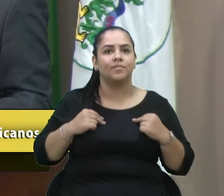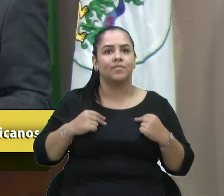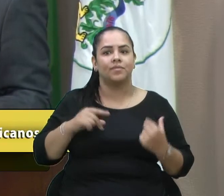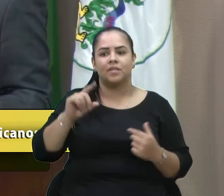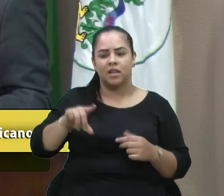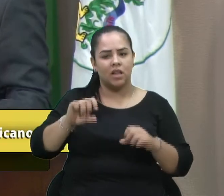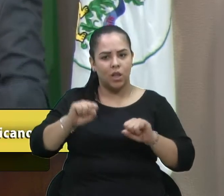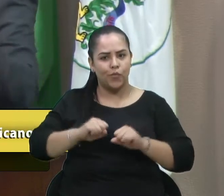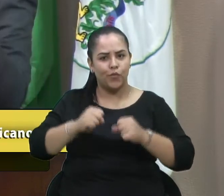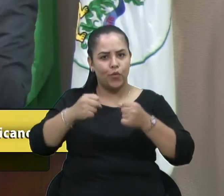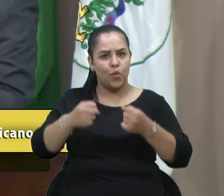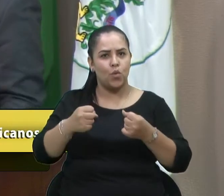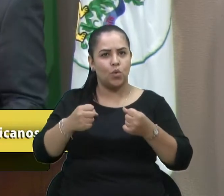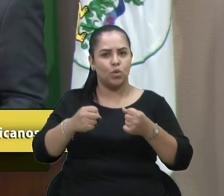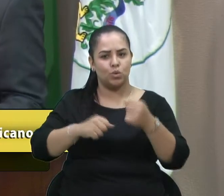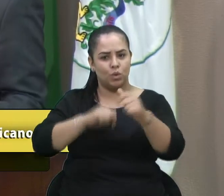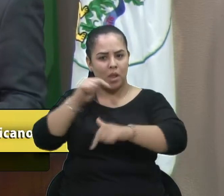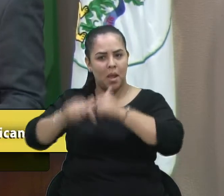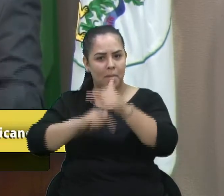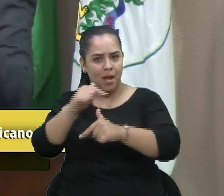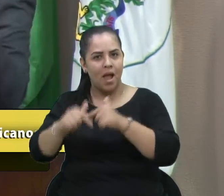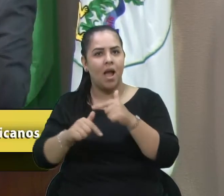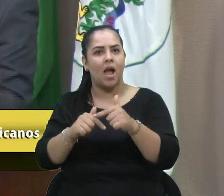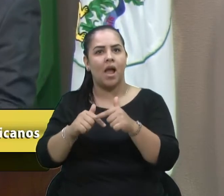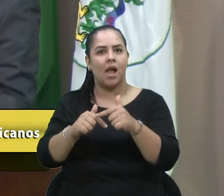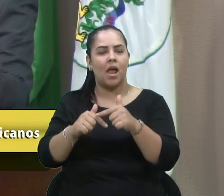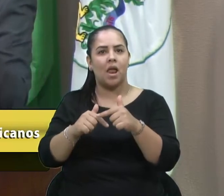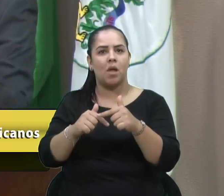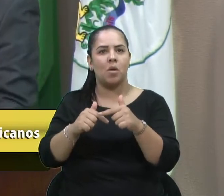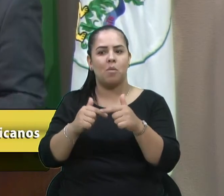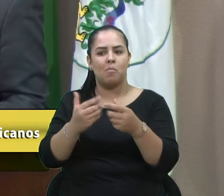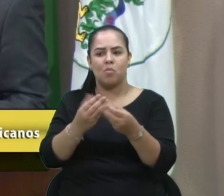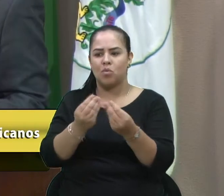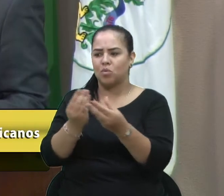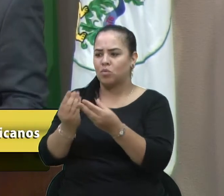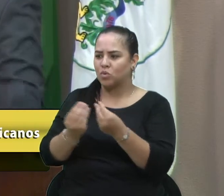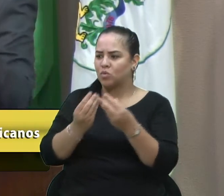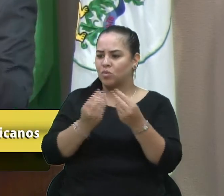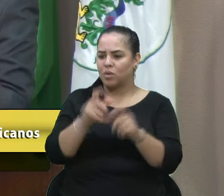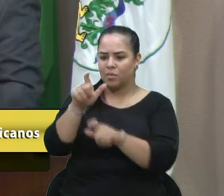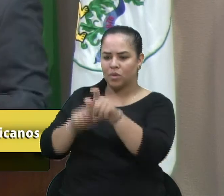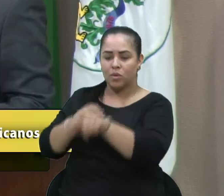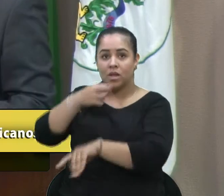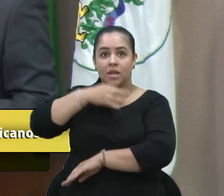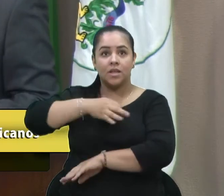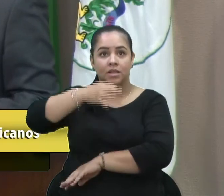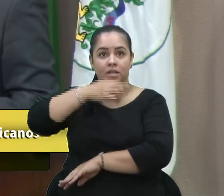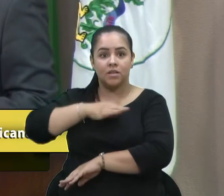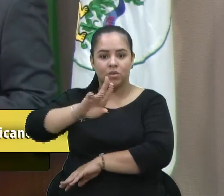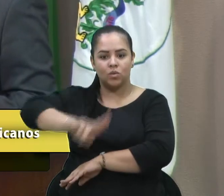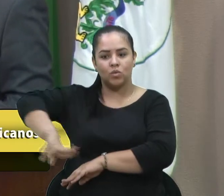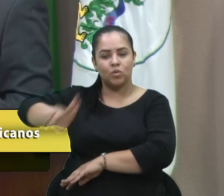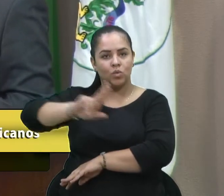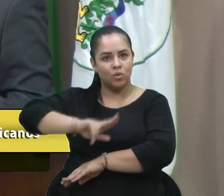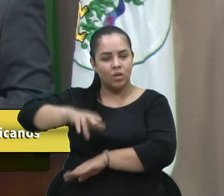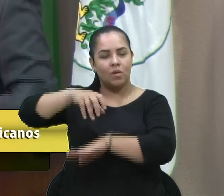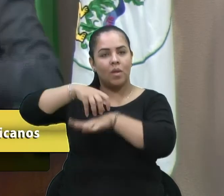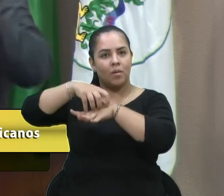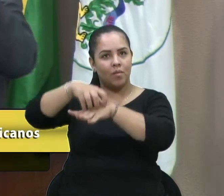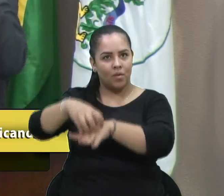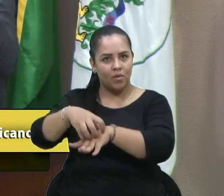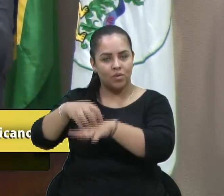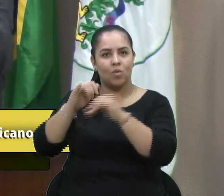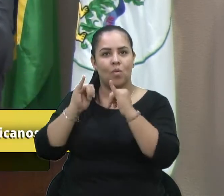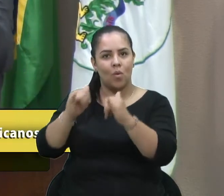potencialidade, no trabalho, e de muitos e muitos caxienses que fazem uso do transporte público